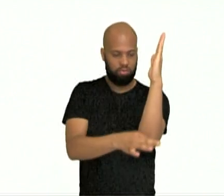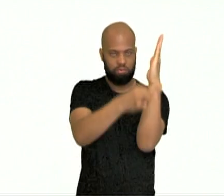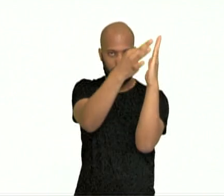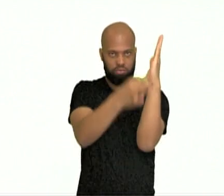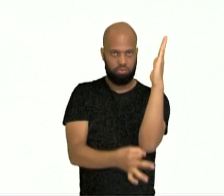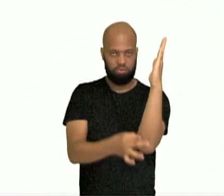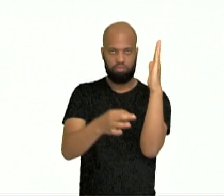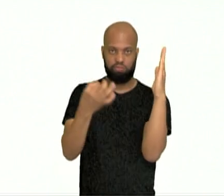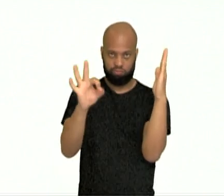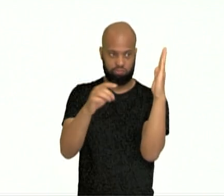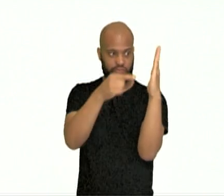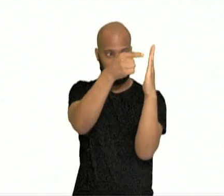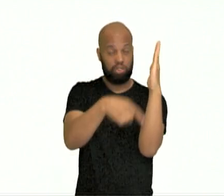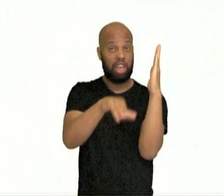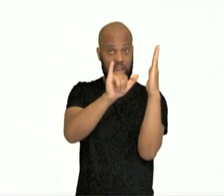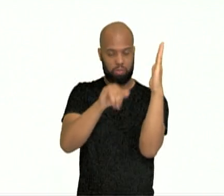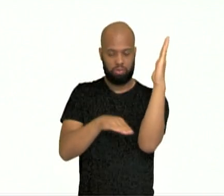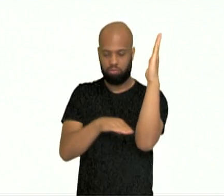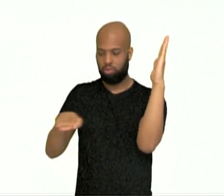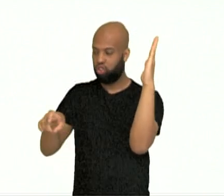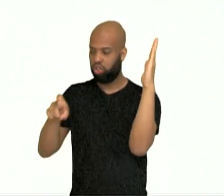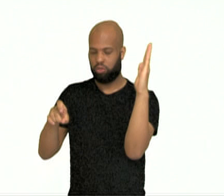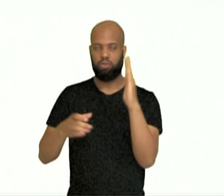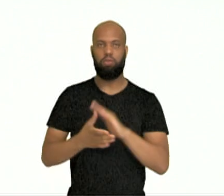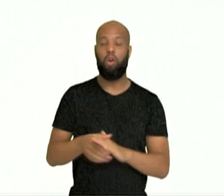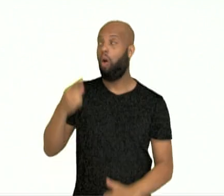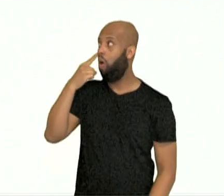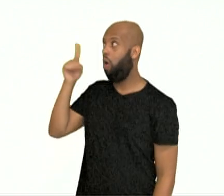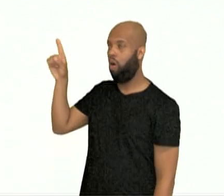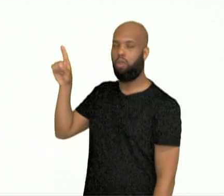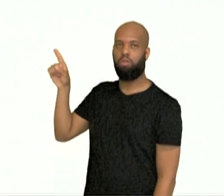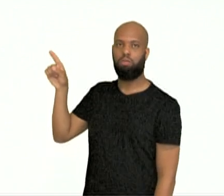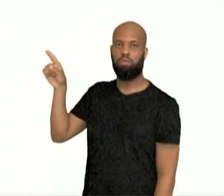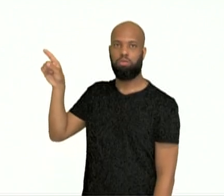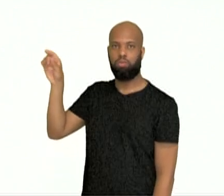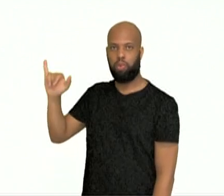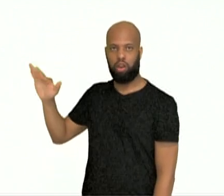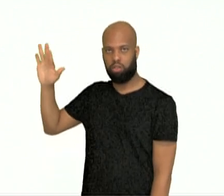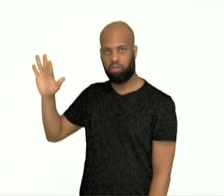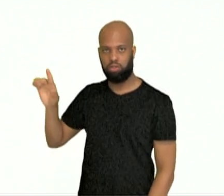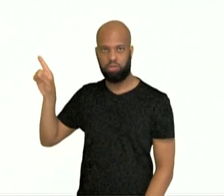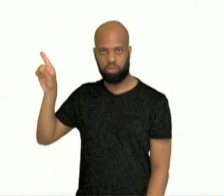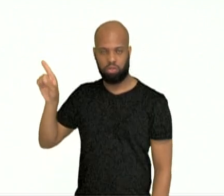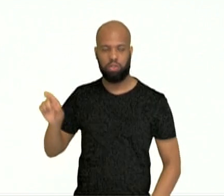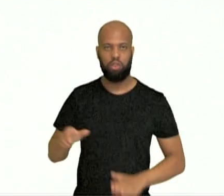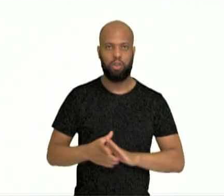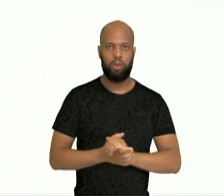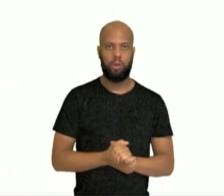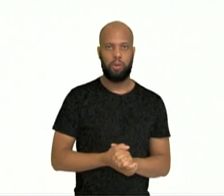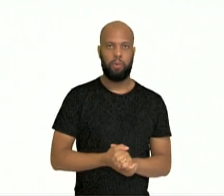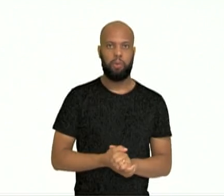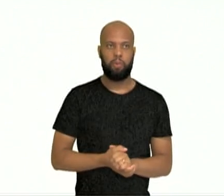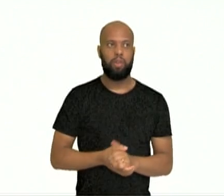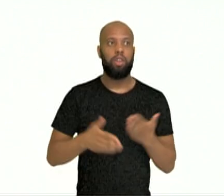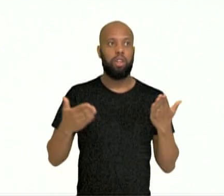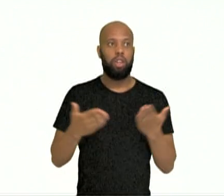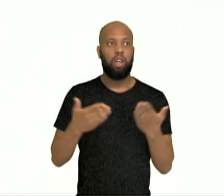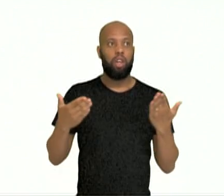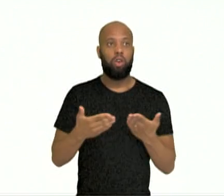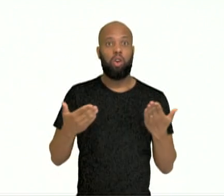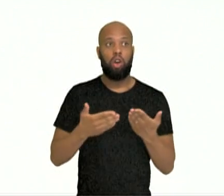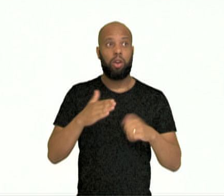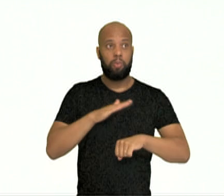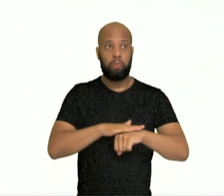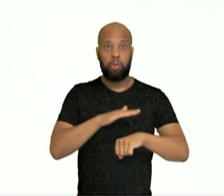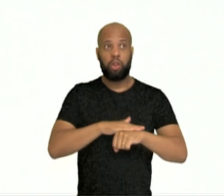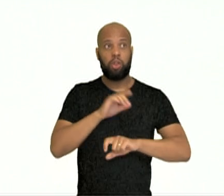o eixo Y vai representar a altura, a altitude da maré. E agora é só a vez. Você